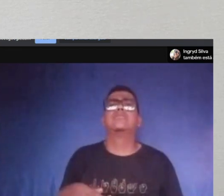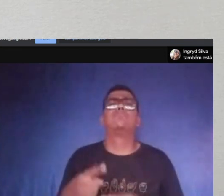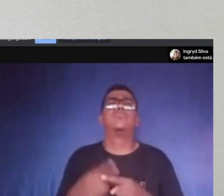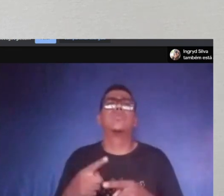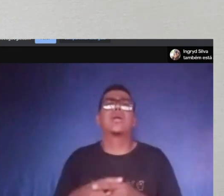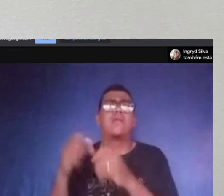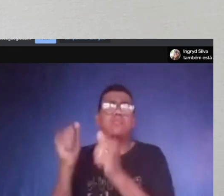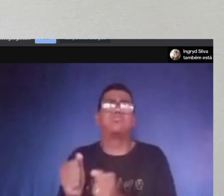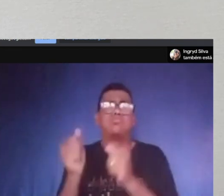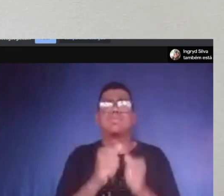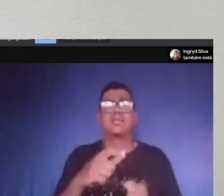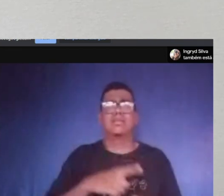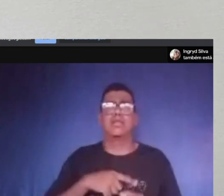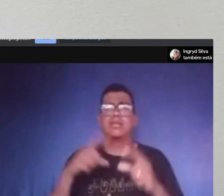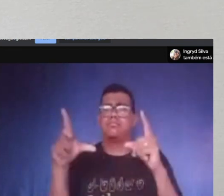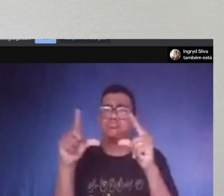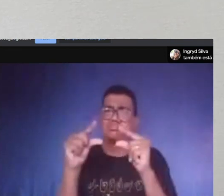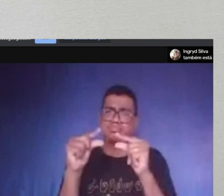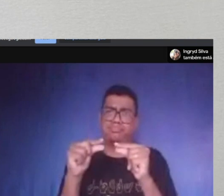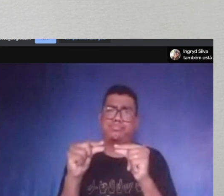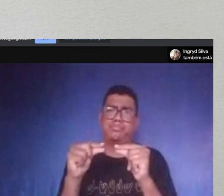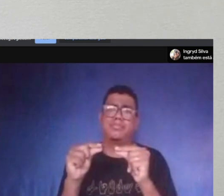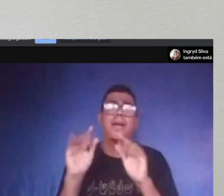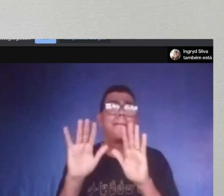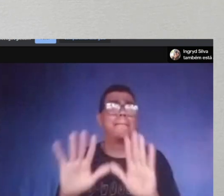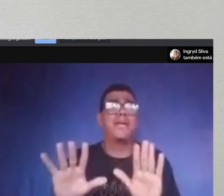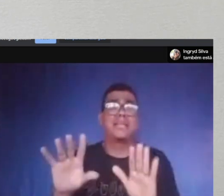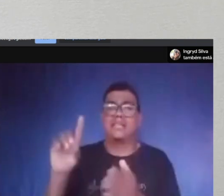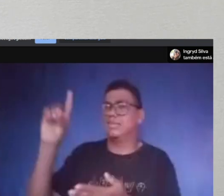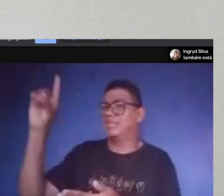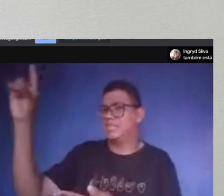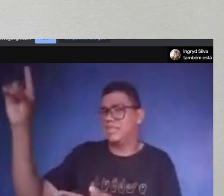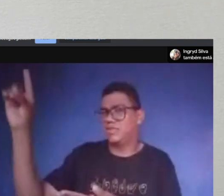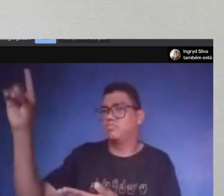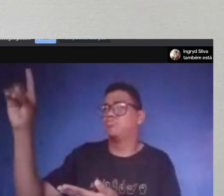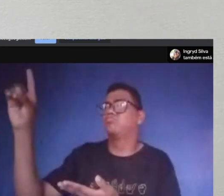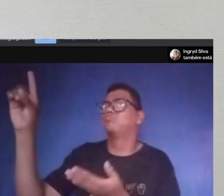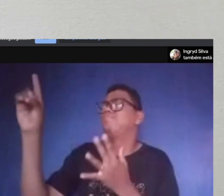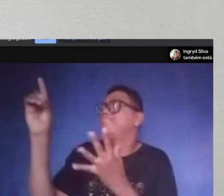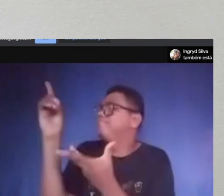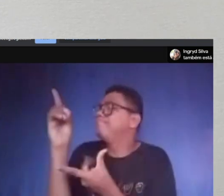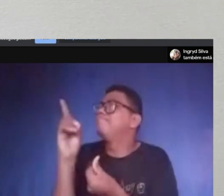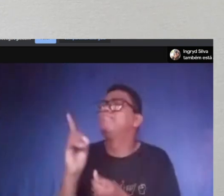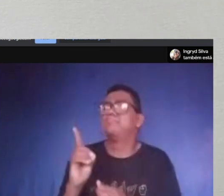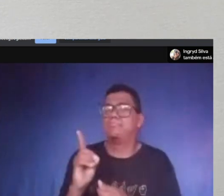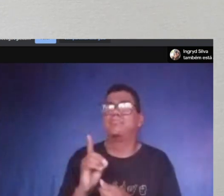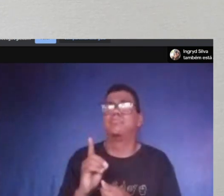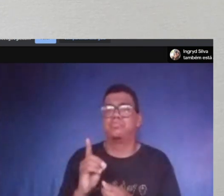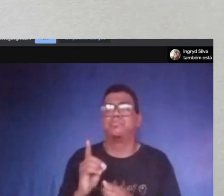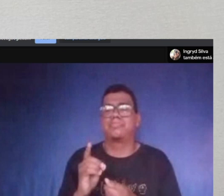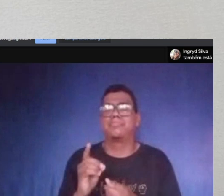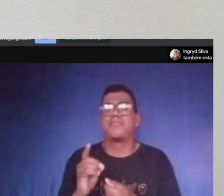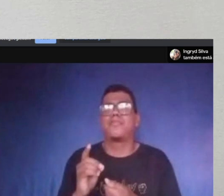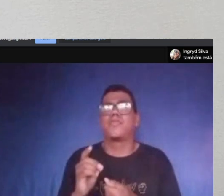tão difícil, tão complicado, tão inesperado para a gente. E nós sabemos que nós somos poucos e o nosso poder ele é